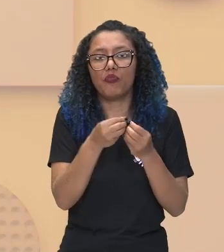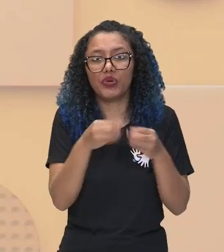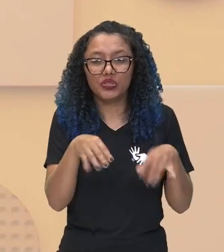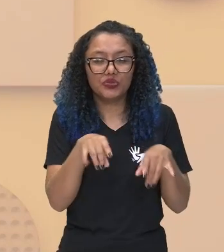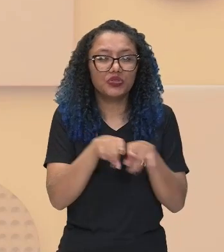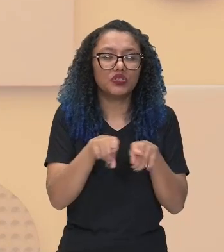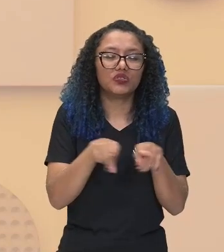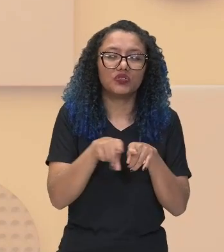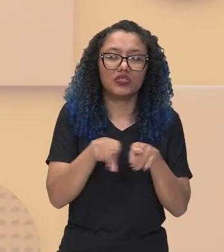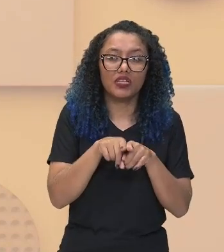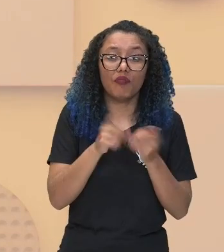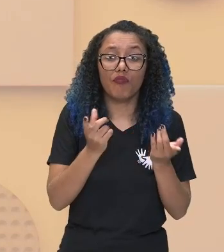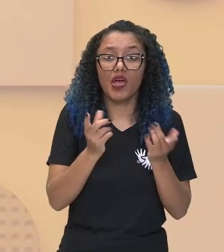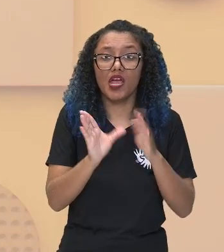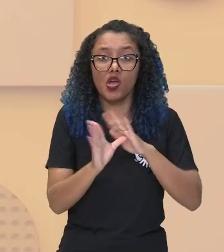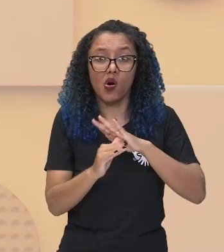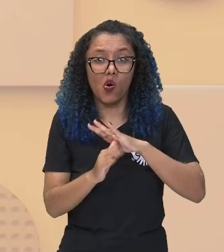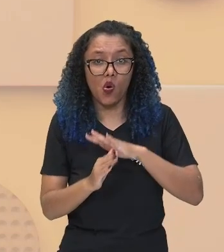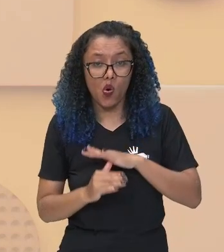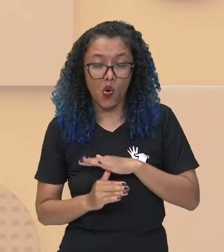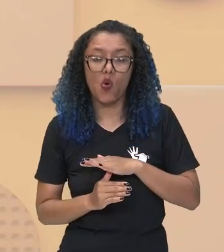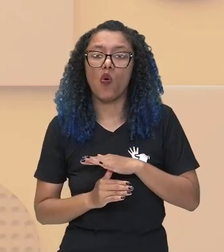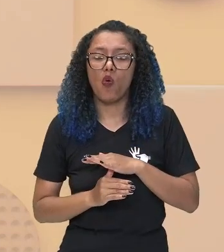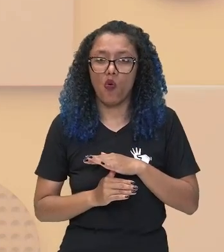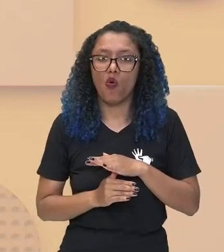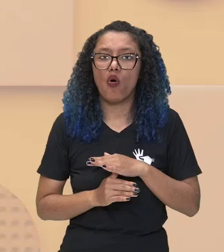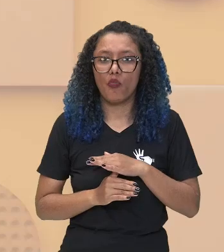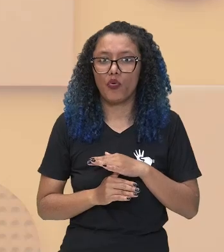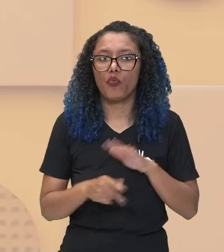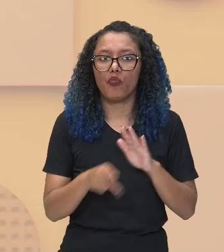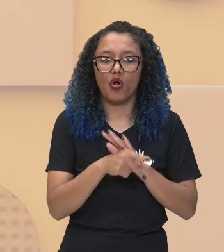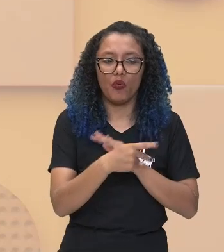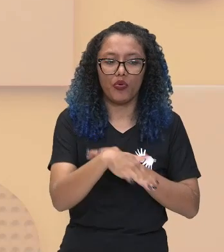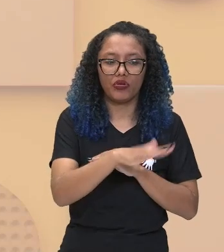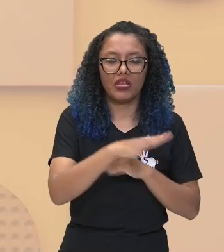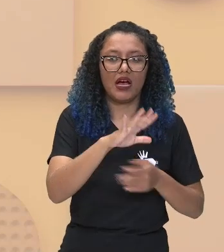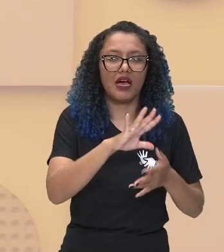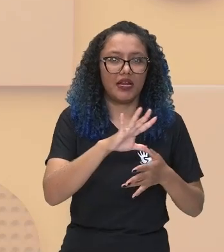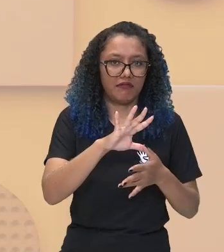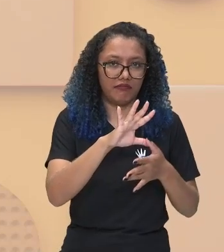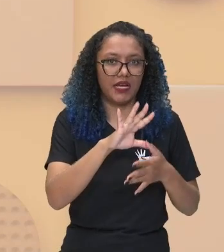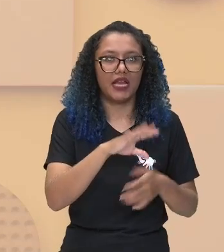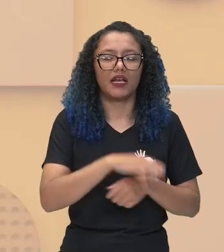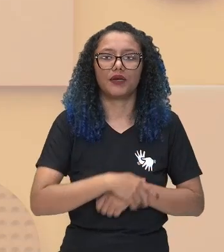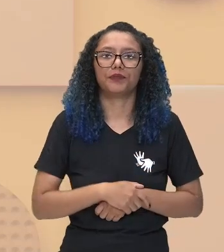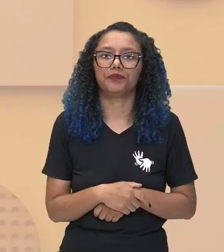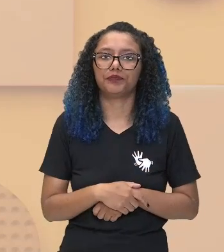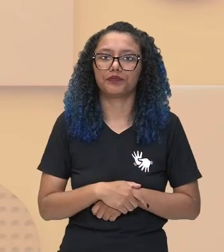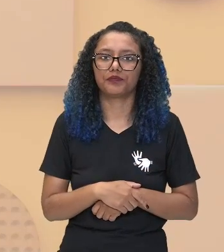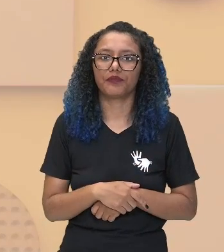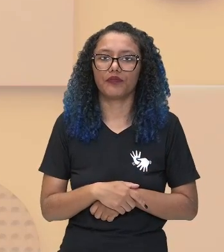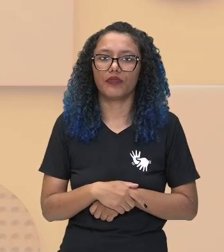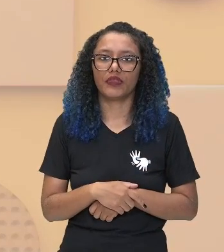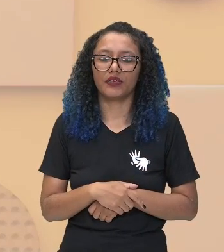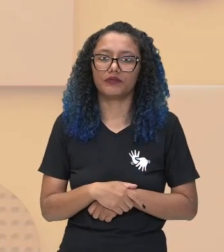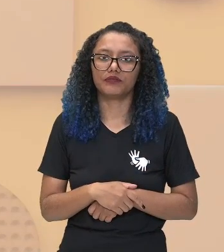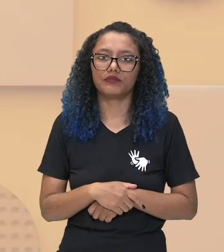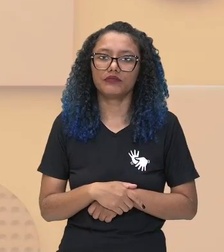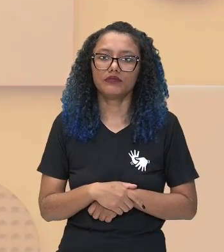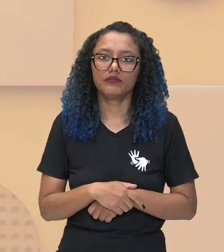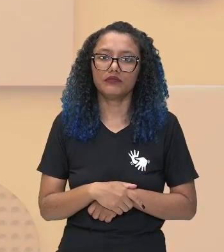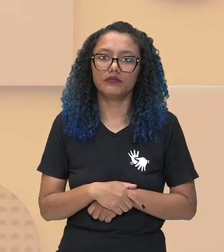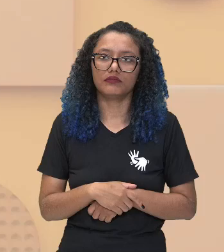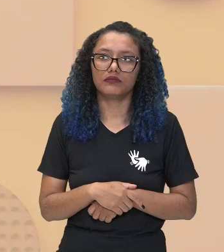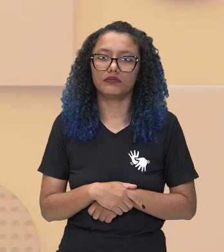das riquezas que estavam sendo adquiridas neste território recém-encontrado. Então, como é que a administração ela